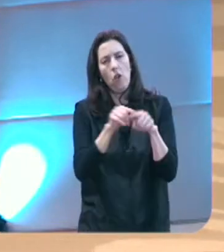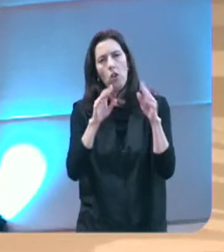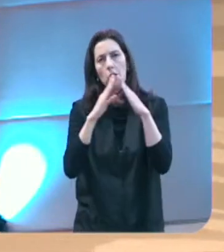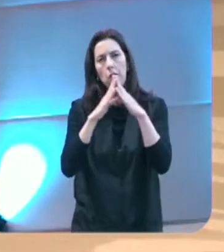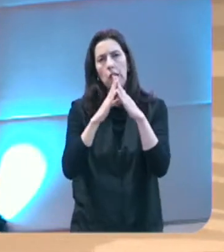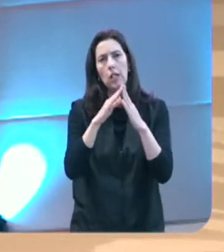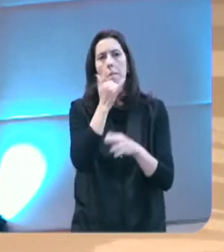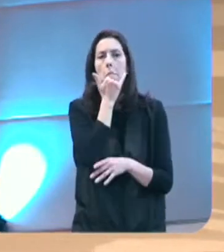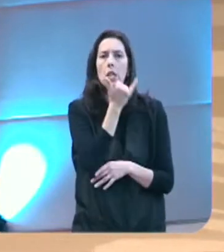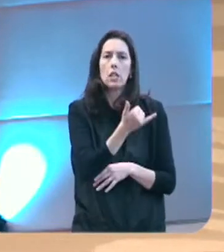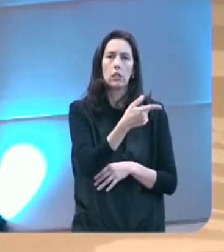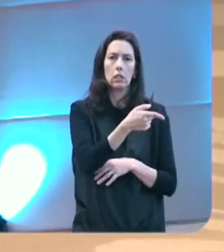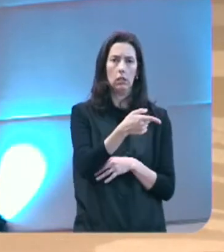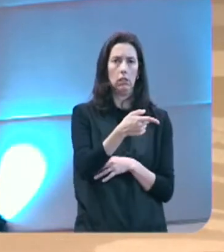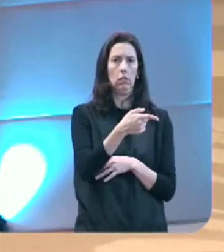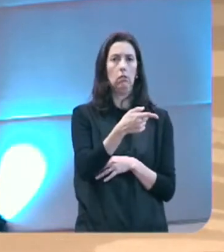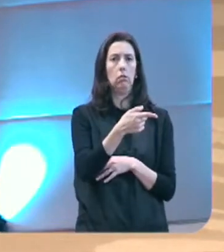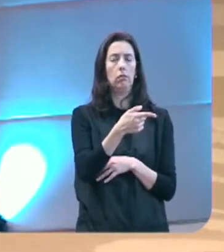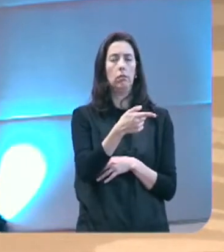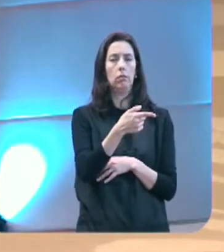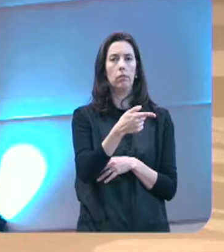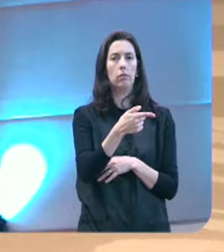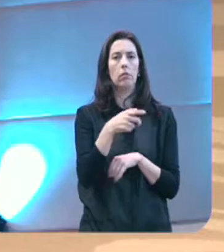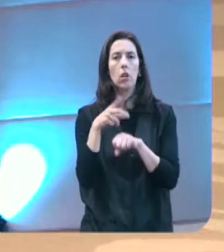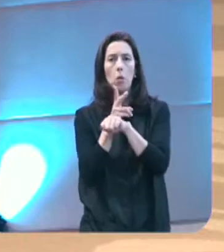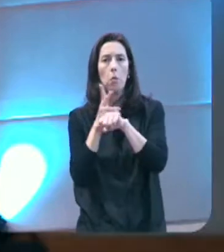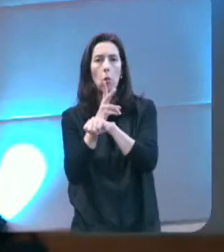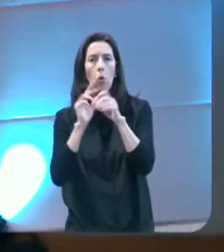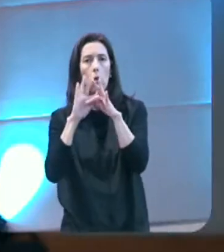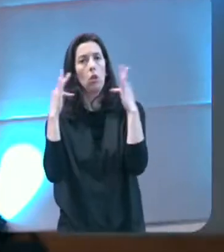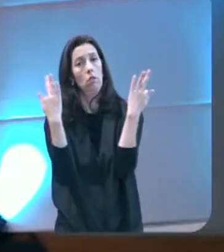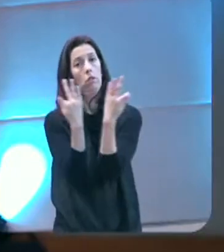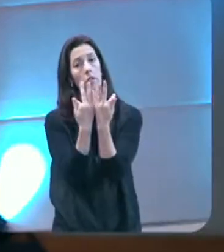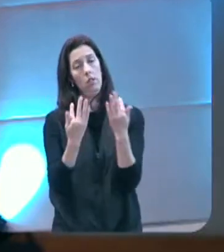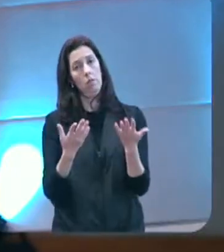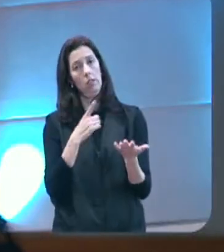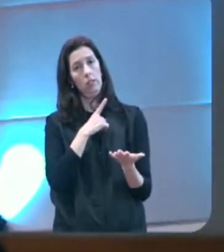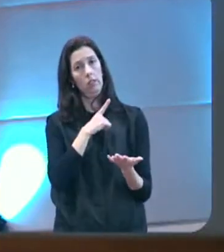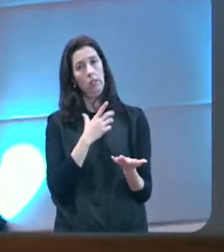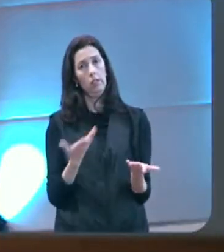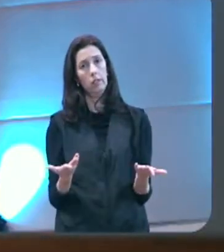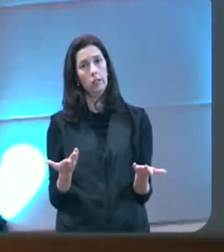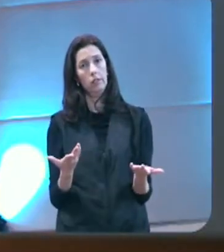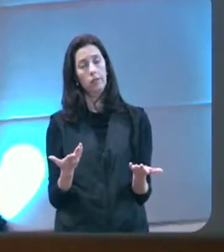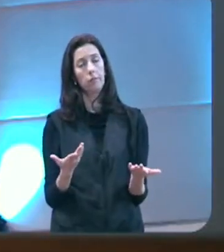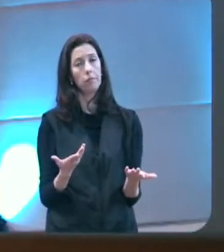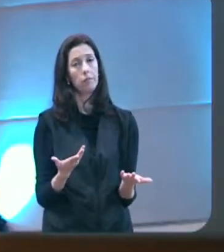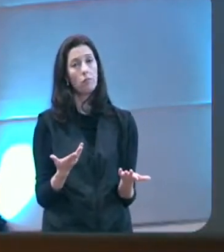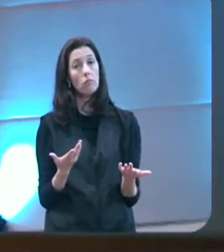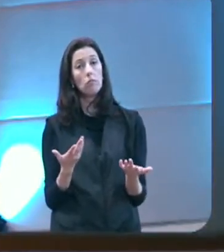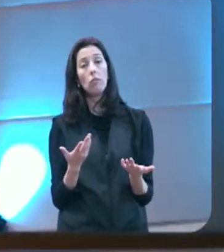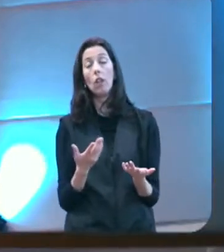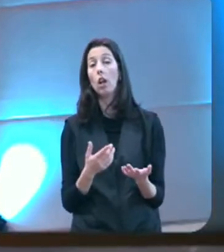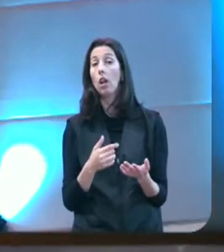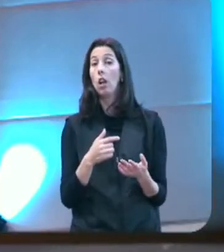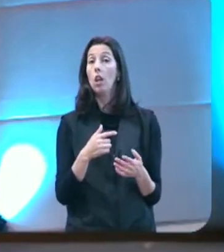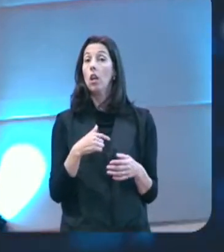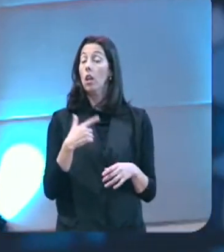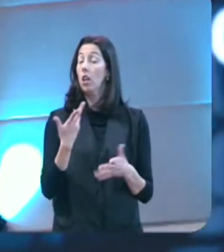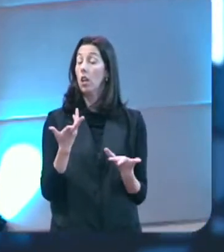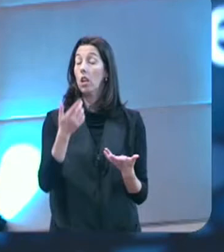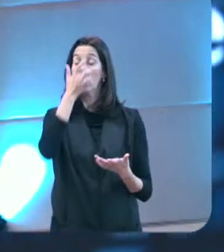eles recuperaram a família. E as irmãs lá da igreja continuaram a ministrar na vida